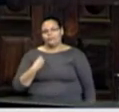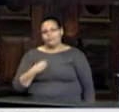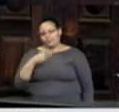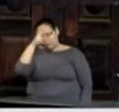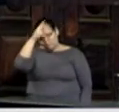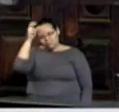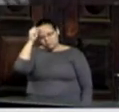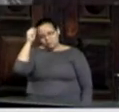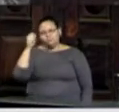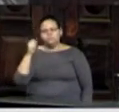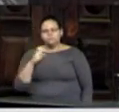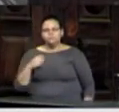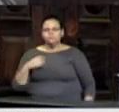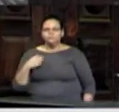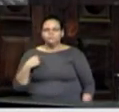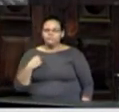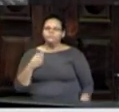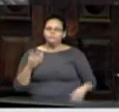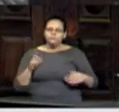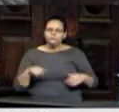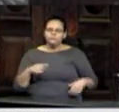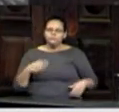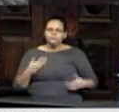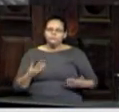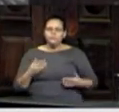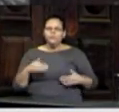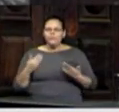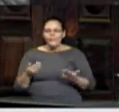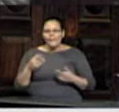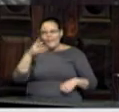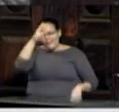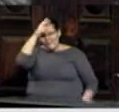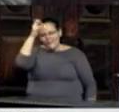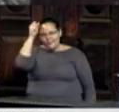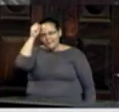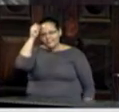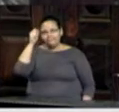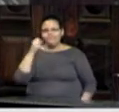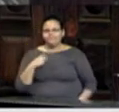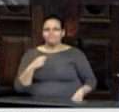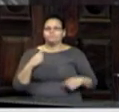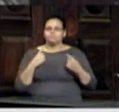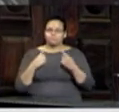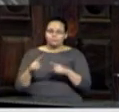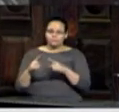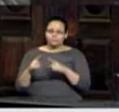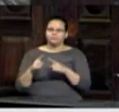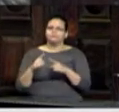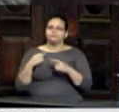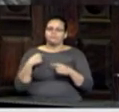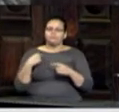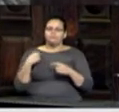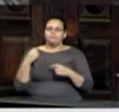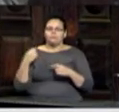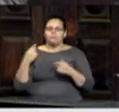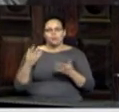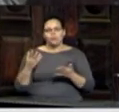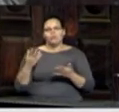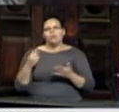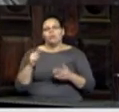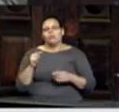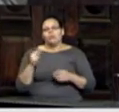ali reside. Evidentemente que quando um prefeito de oposição assume o mandato, como é o caso da cidade de